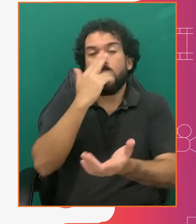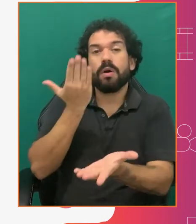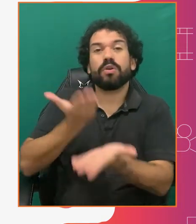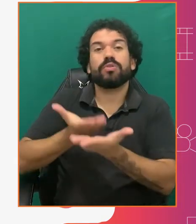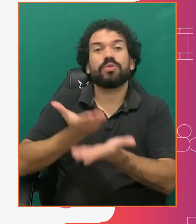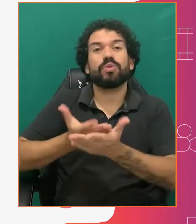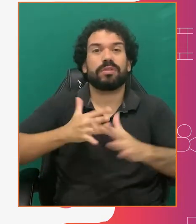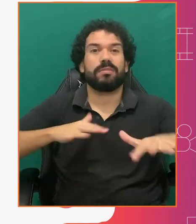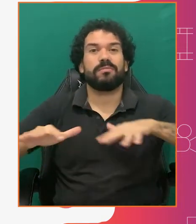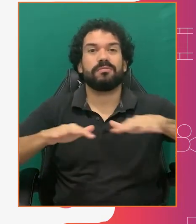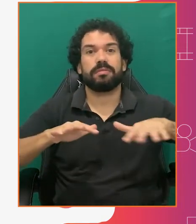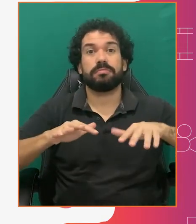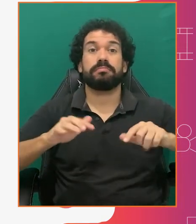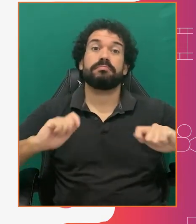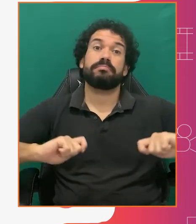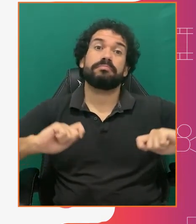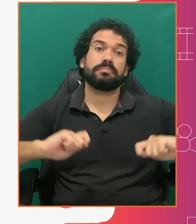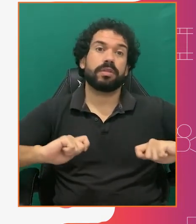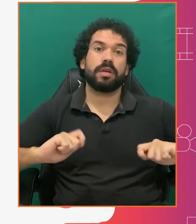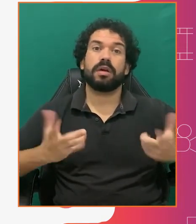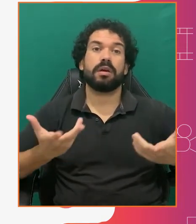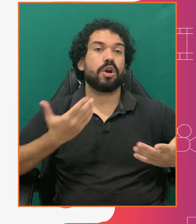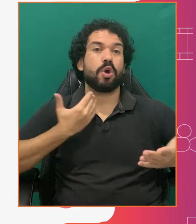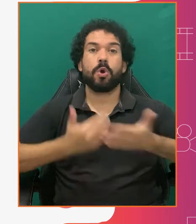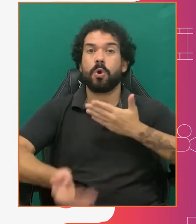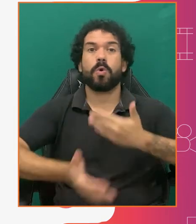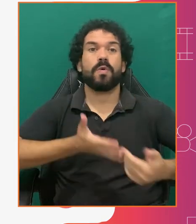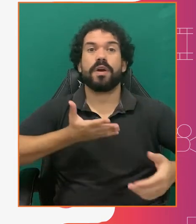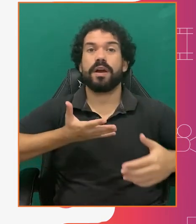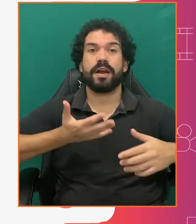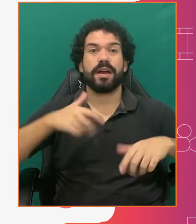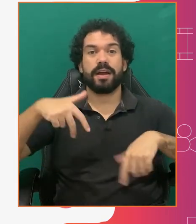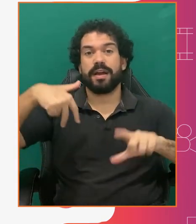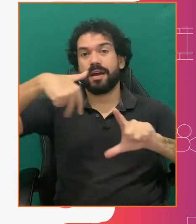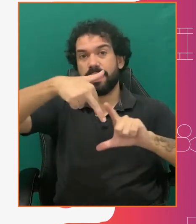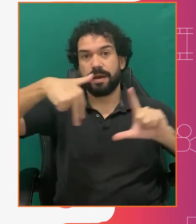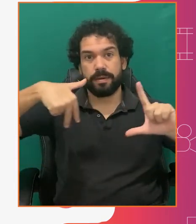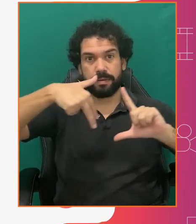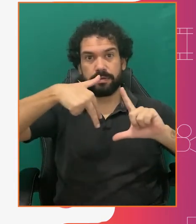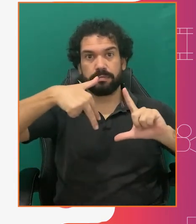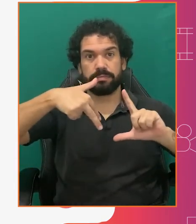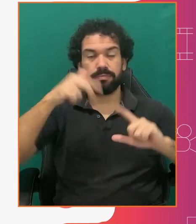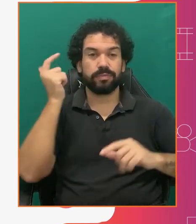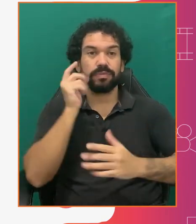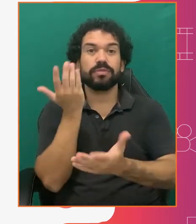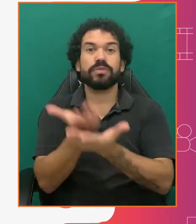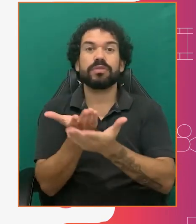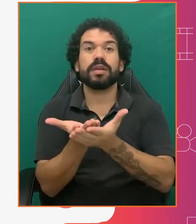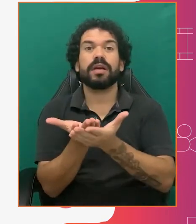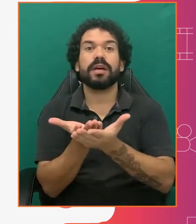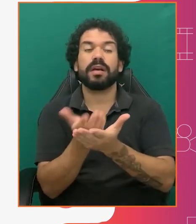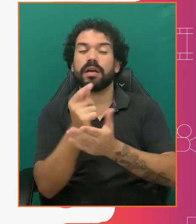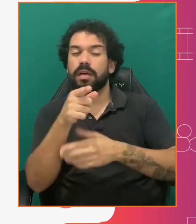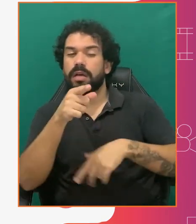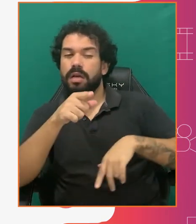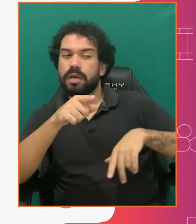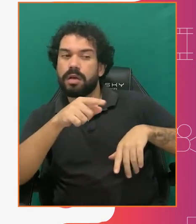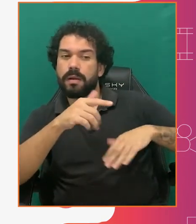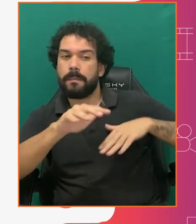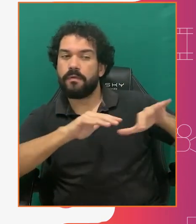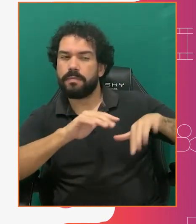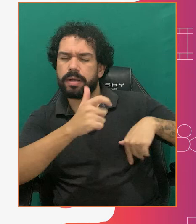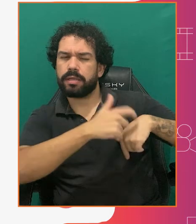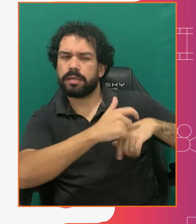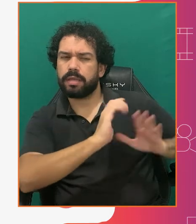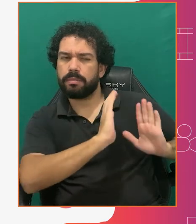do movimento. Você pode fazer isso para qualquer tipo de animação, para estudar o tempo do movimento